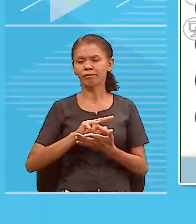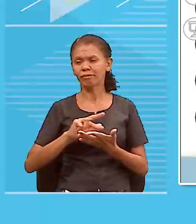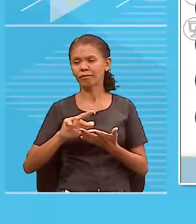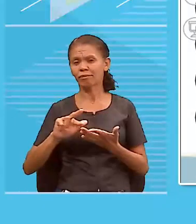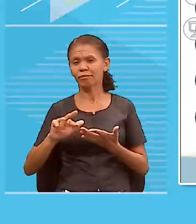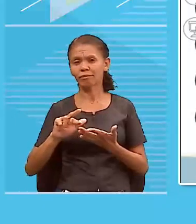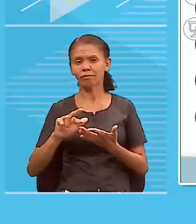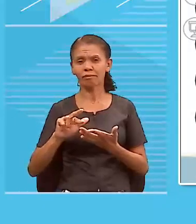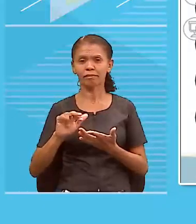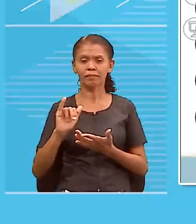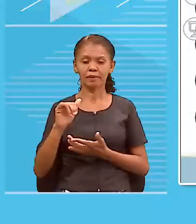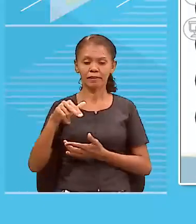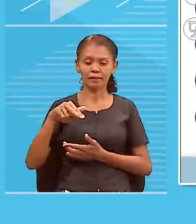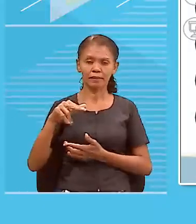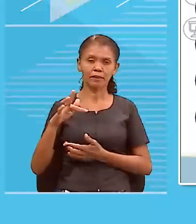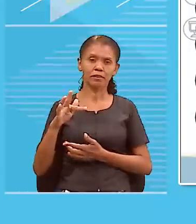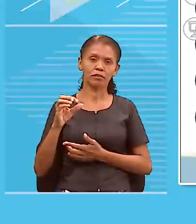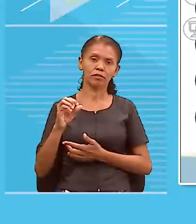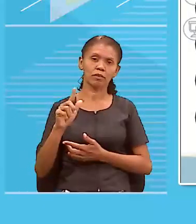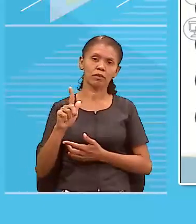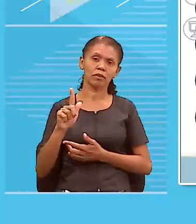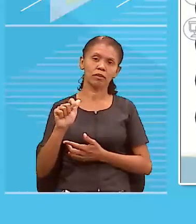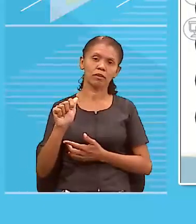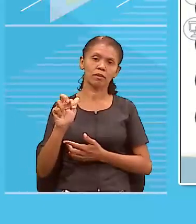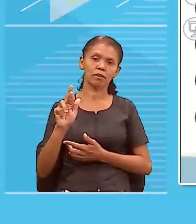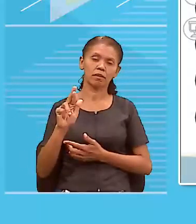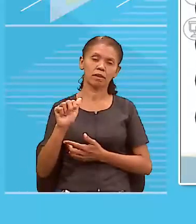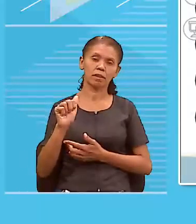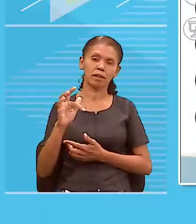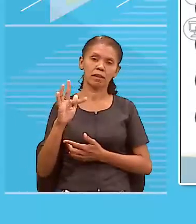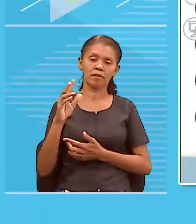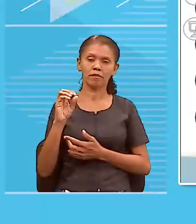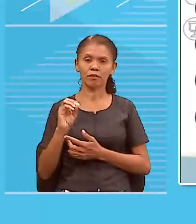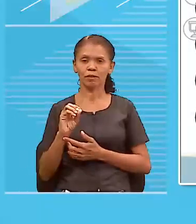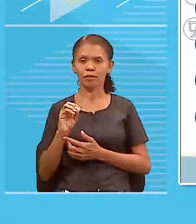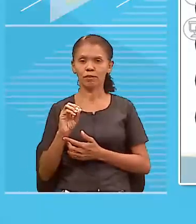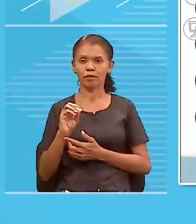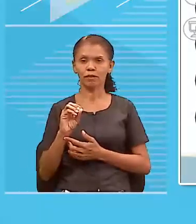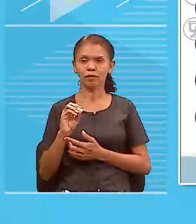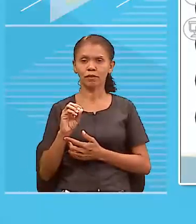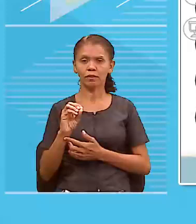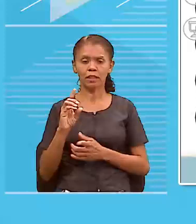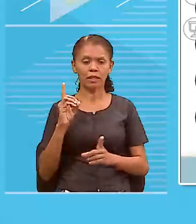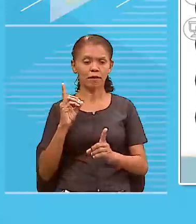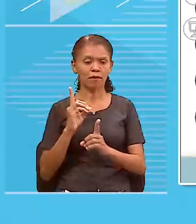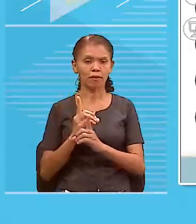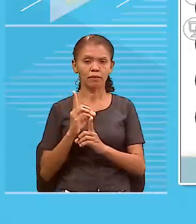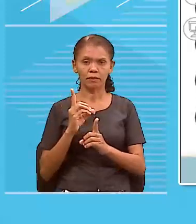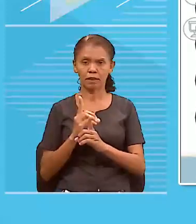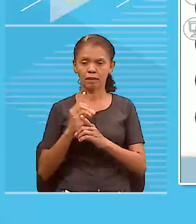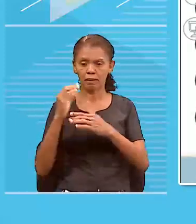muito infográfico este ano meu povo tá muito mesmo envolvendo dados da